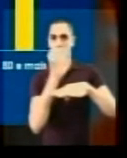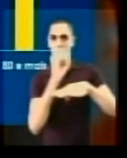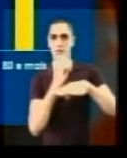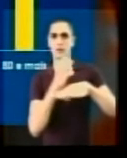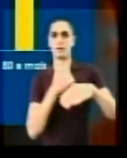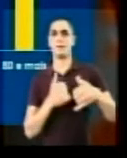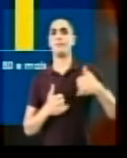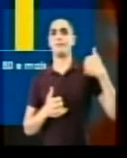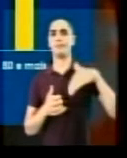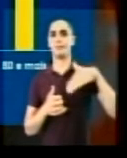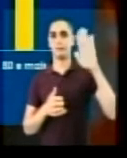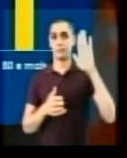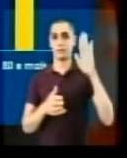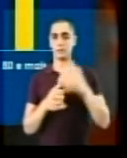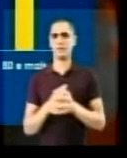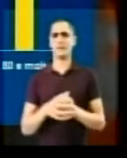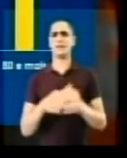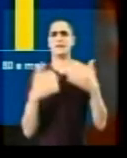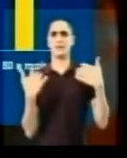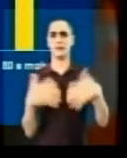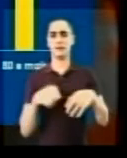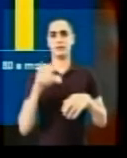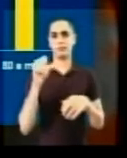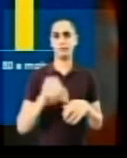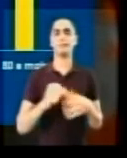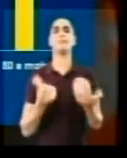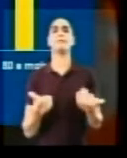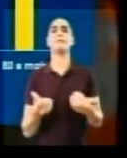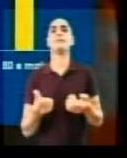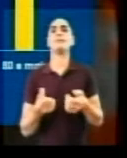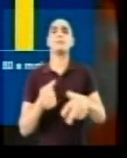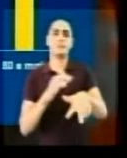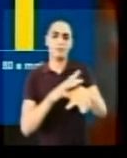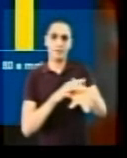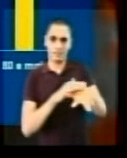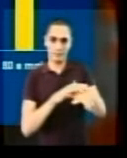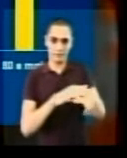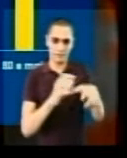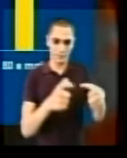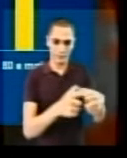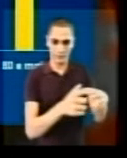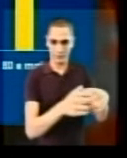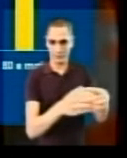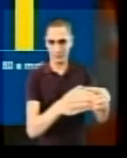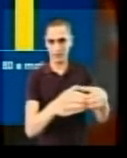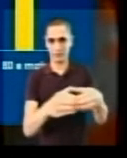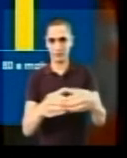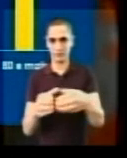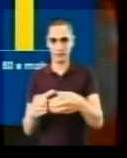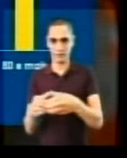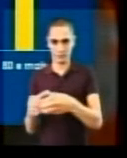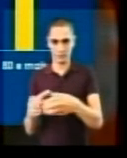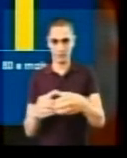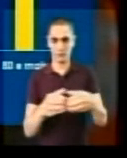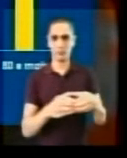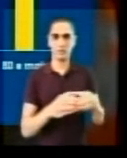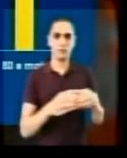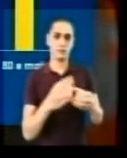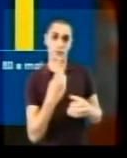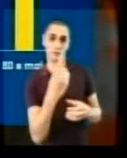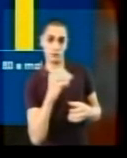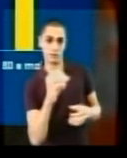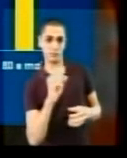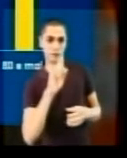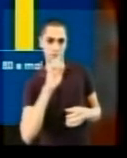é 95 pacientes a cada 10 mil habitantes. Quando você pega a idade